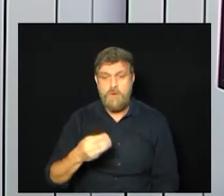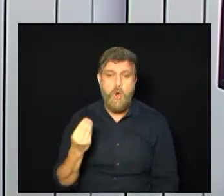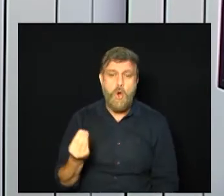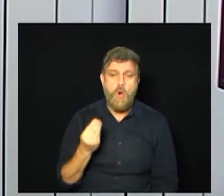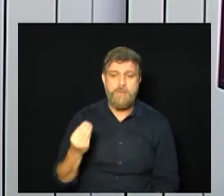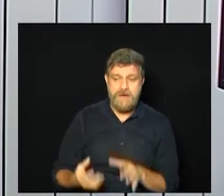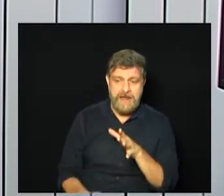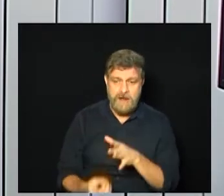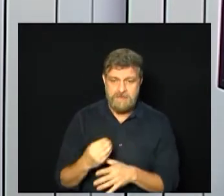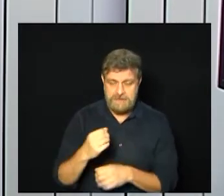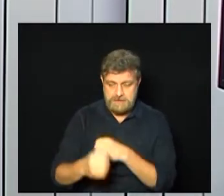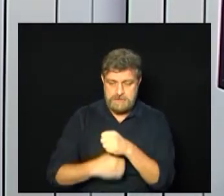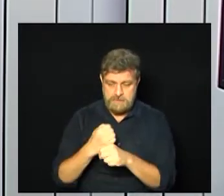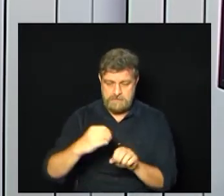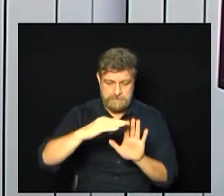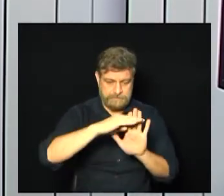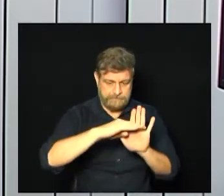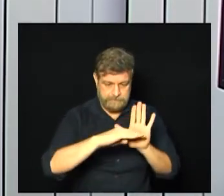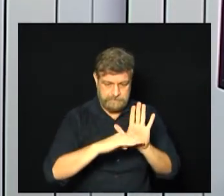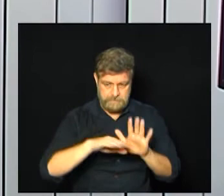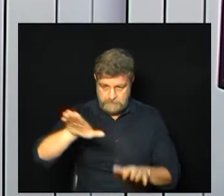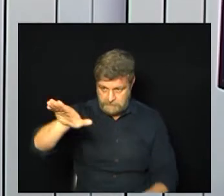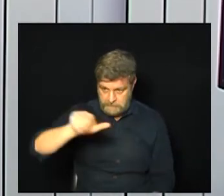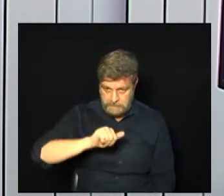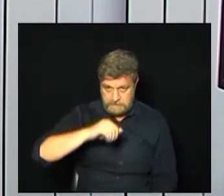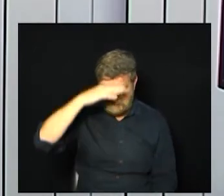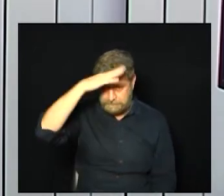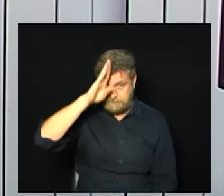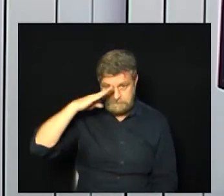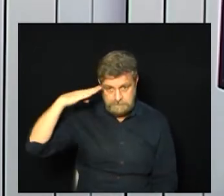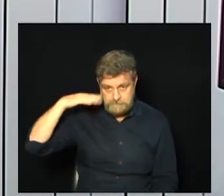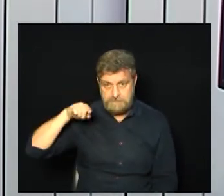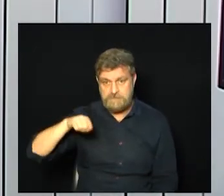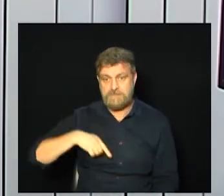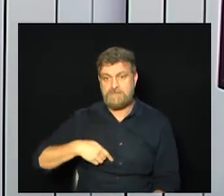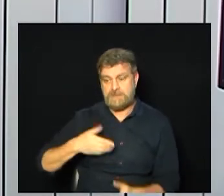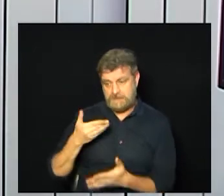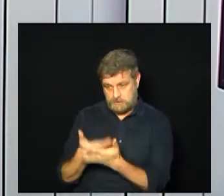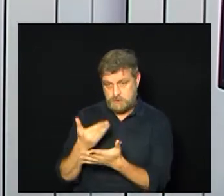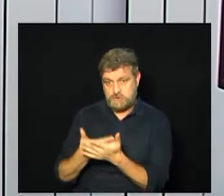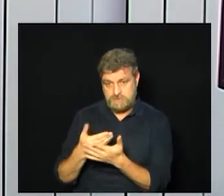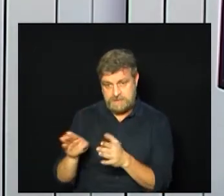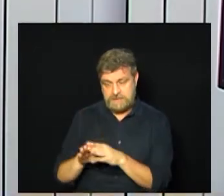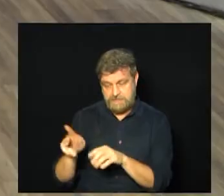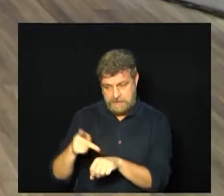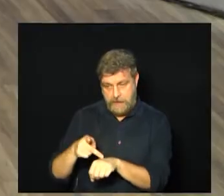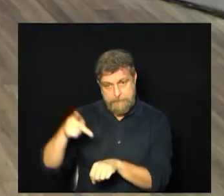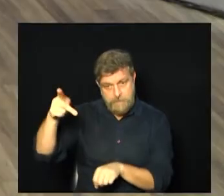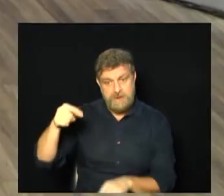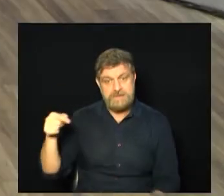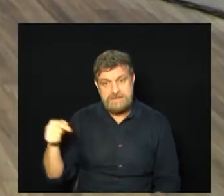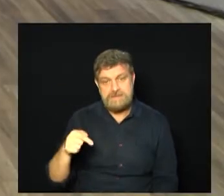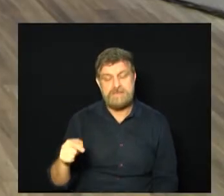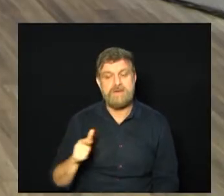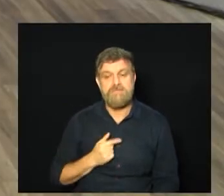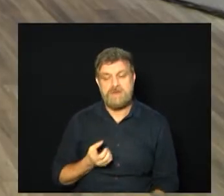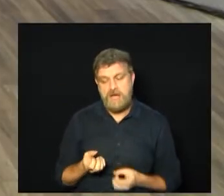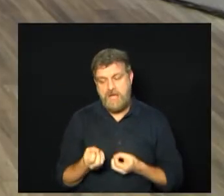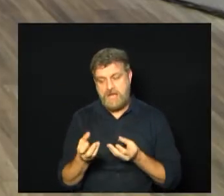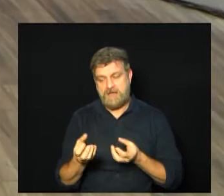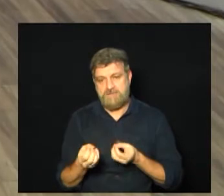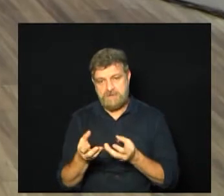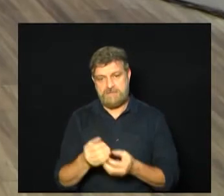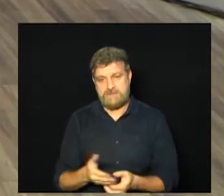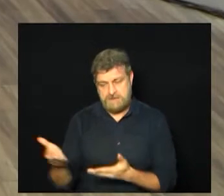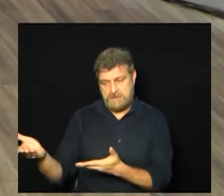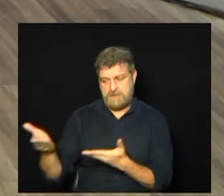calendário escolar, eu aciono a nossa repórter, que também é estudante, a Mariana Meira, que tem mais informações. Olá, Mari,